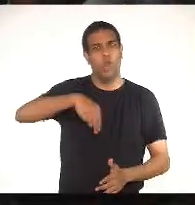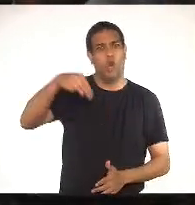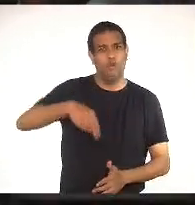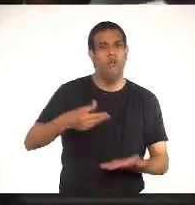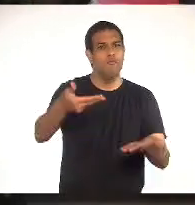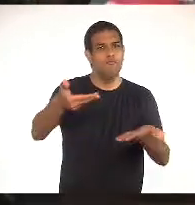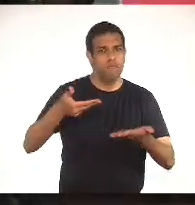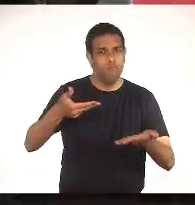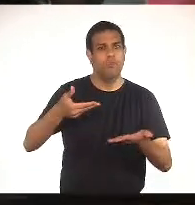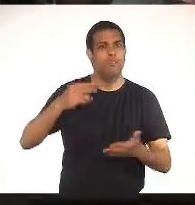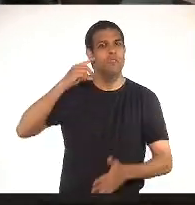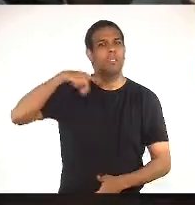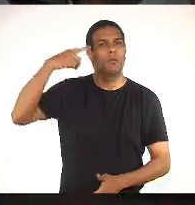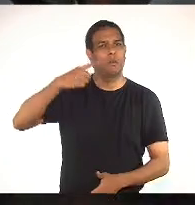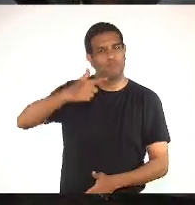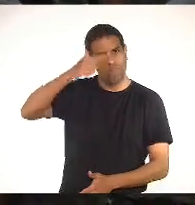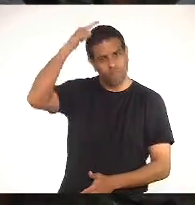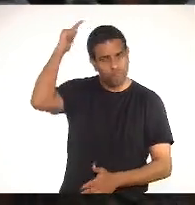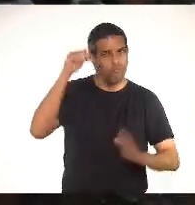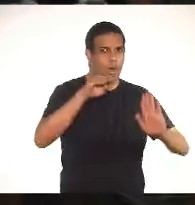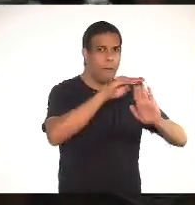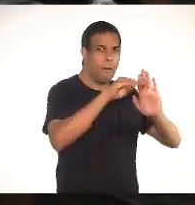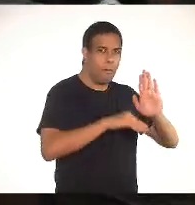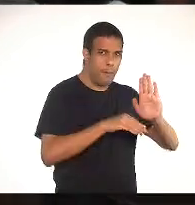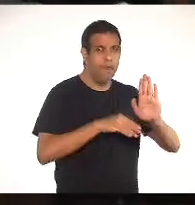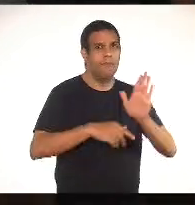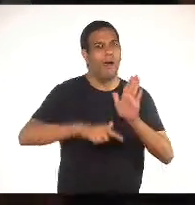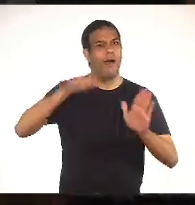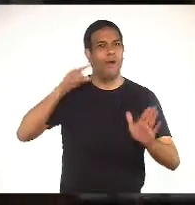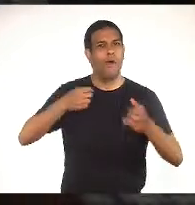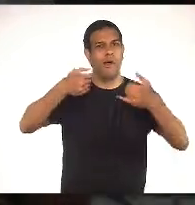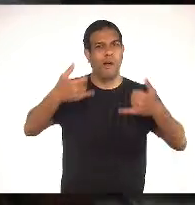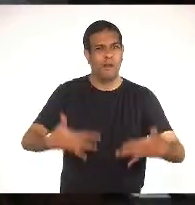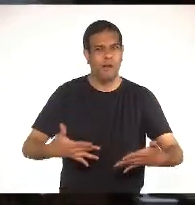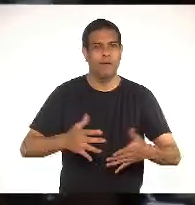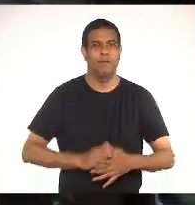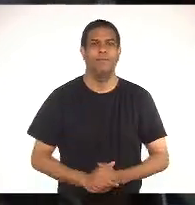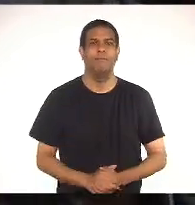convida o deputado Luiz Paulo a fazer a leitura da ata da sessão anterior.